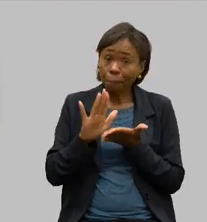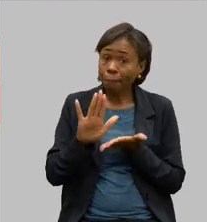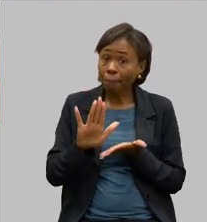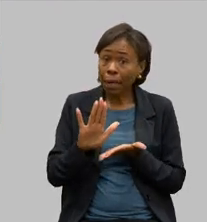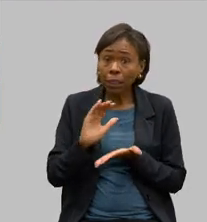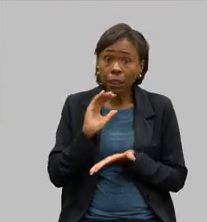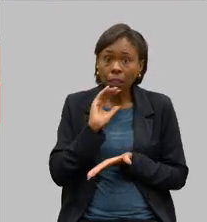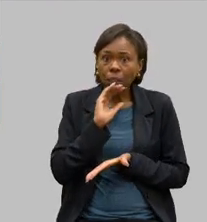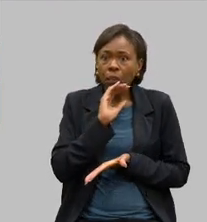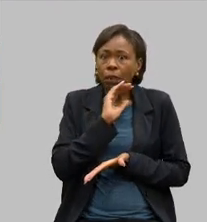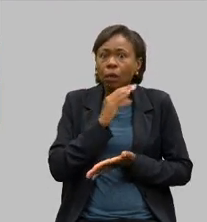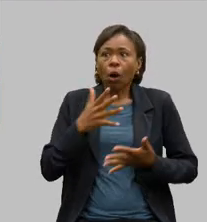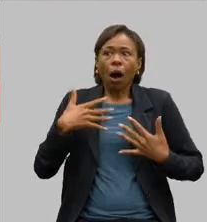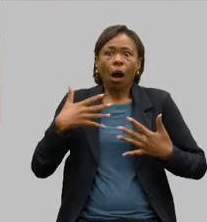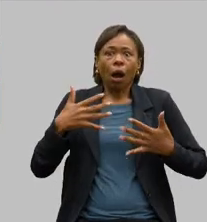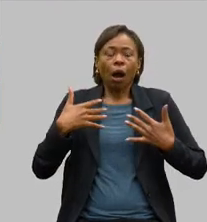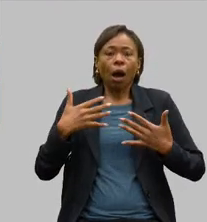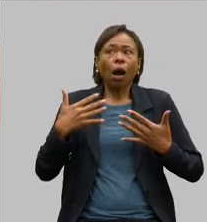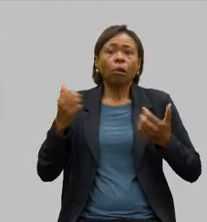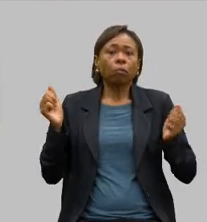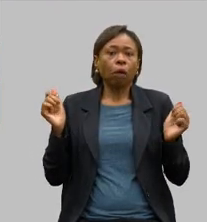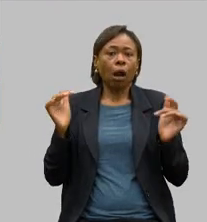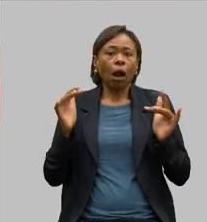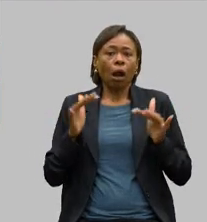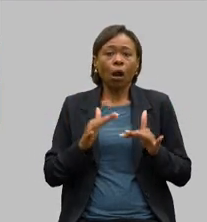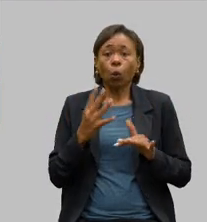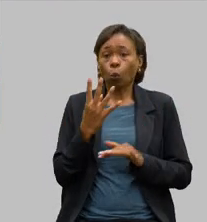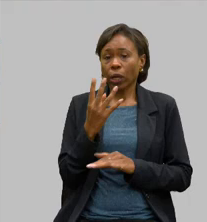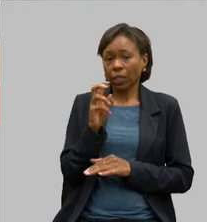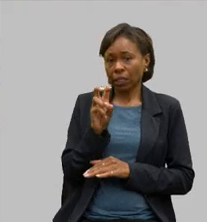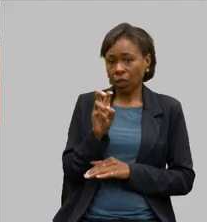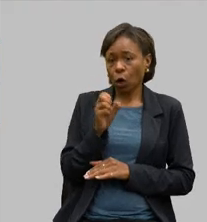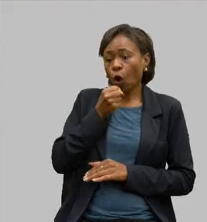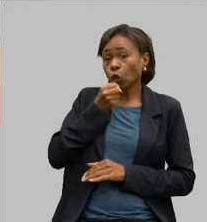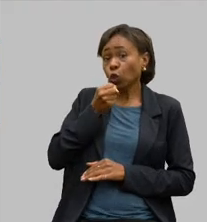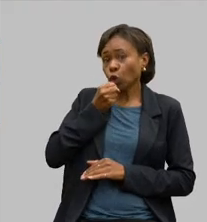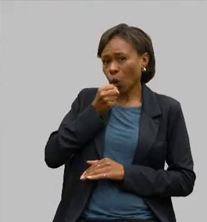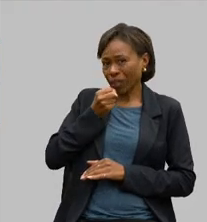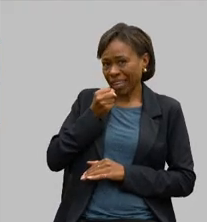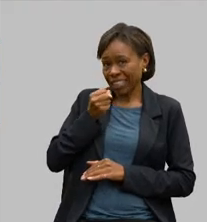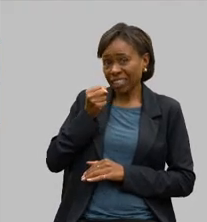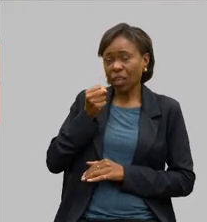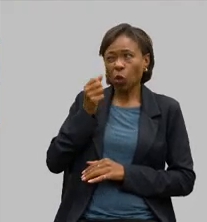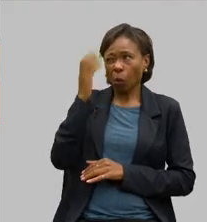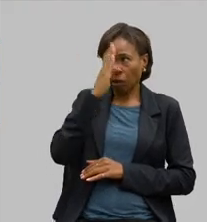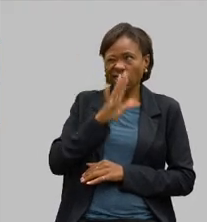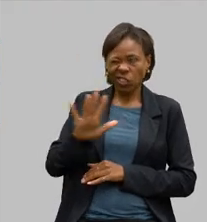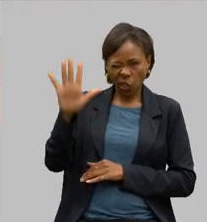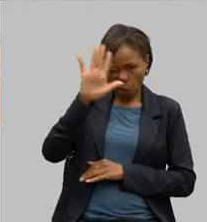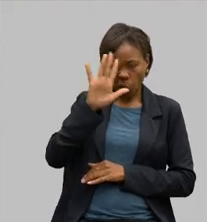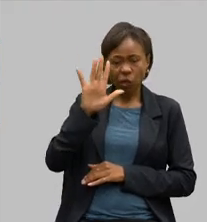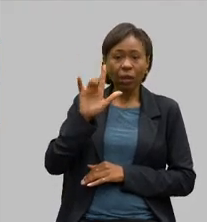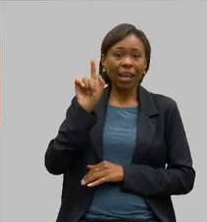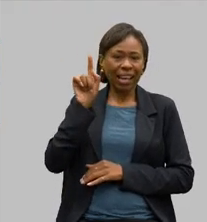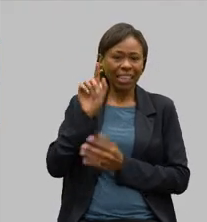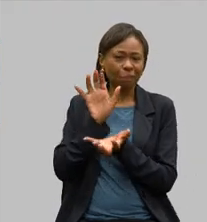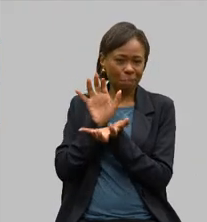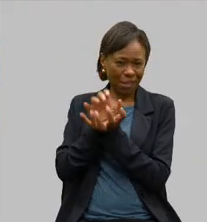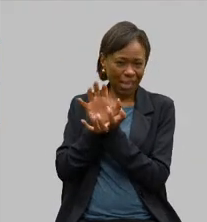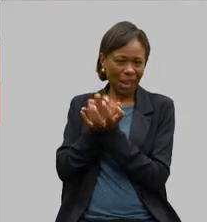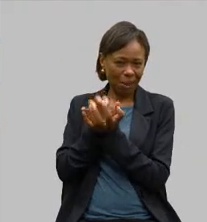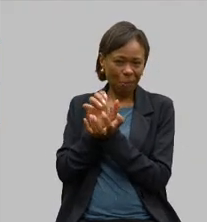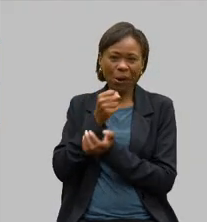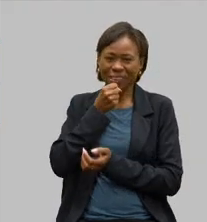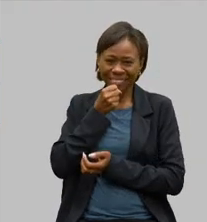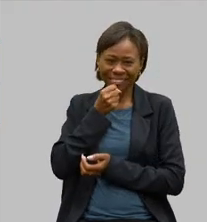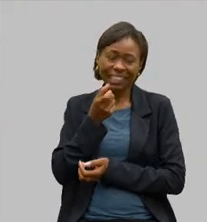recebemos 45 jornalistas de todo o Brasil e aí foi engraçado que o jornalista Diário de Pernambuco falou assim para mim ô